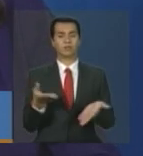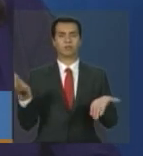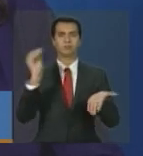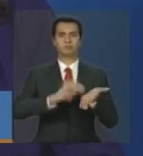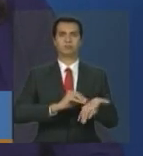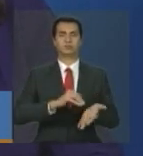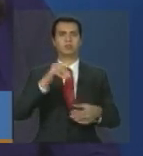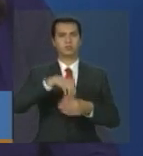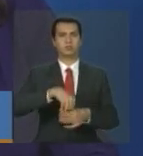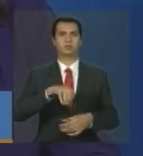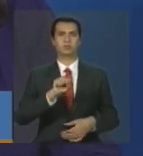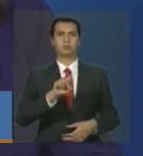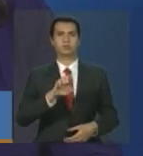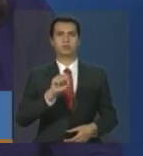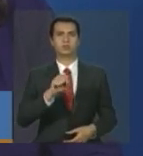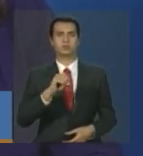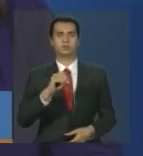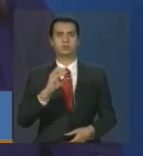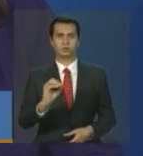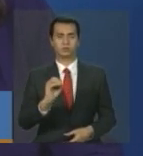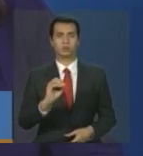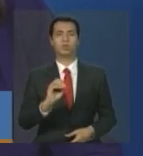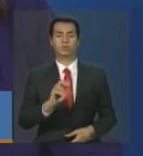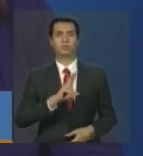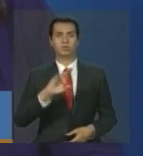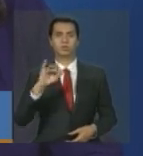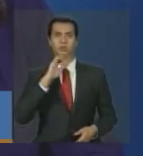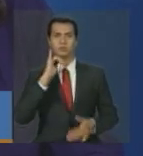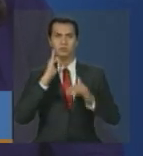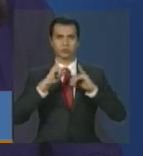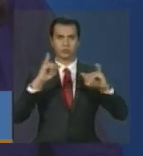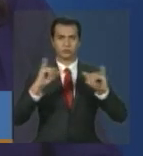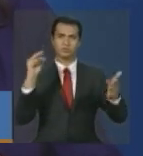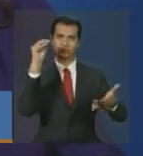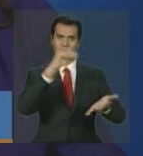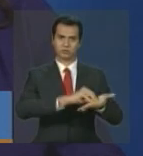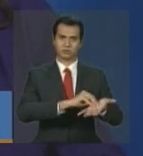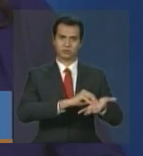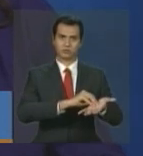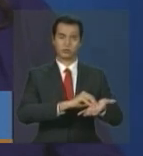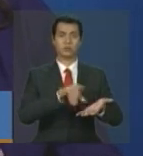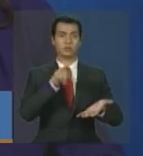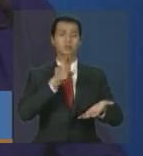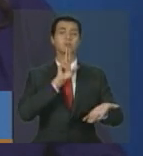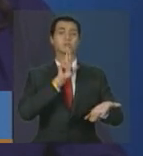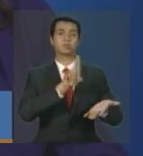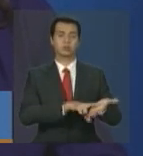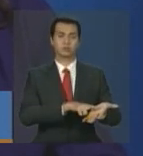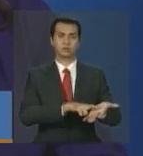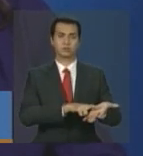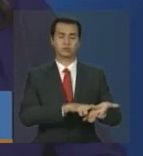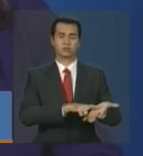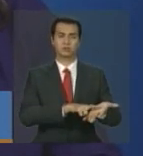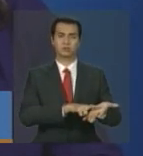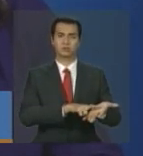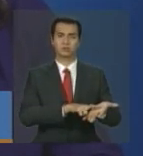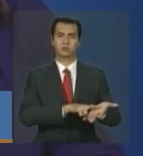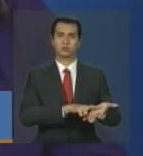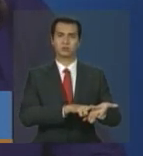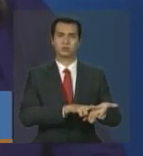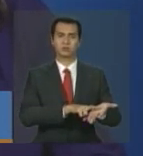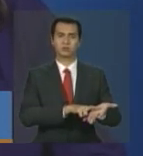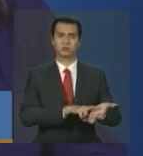lá no bloco de volume do serviço dos Cras e creas então ao responder esta questão do Sucesso